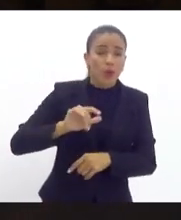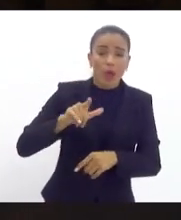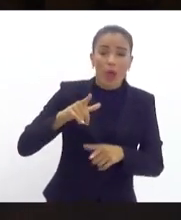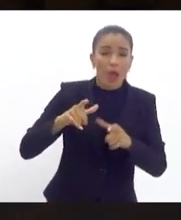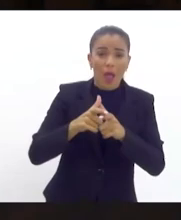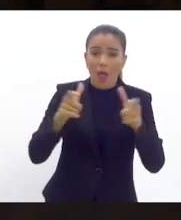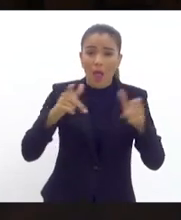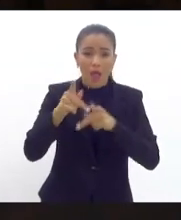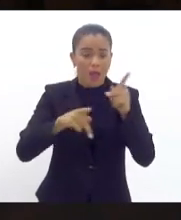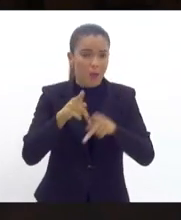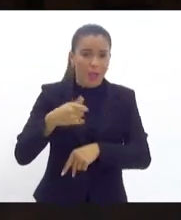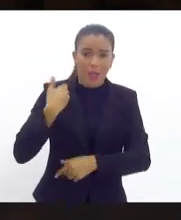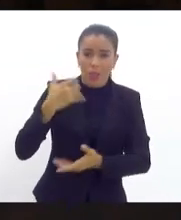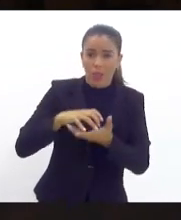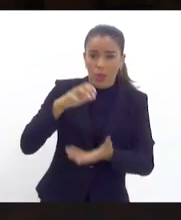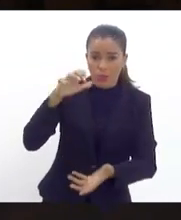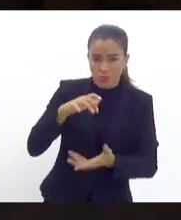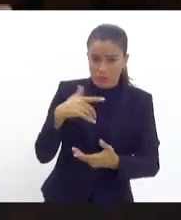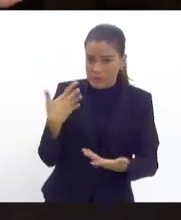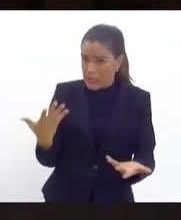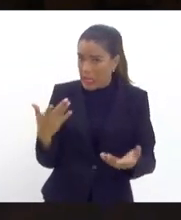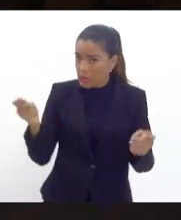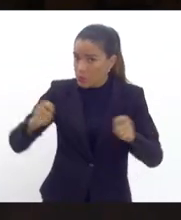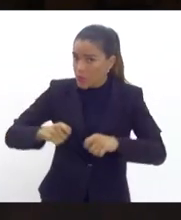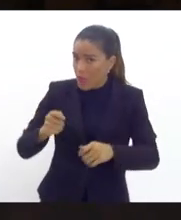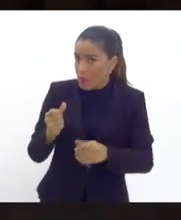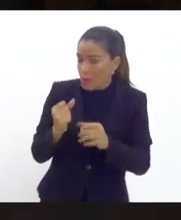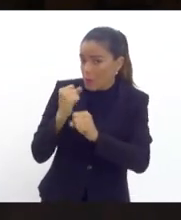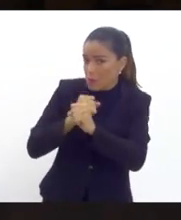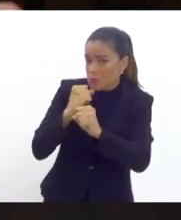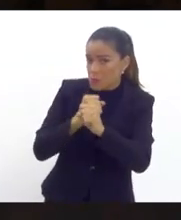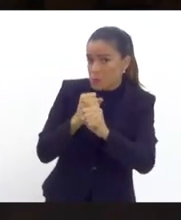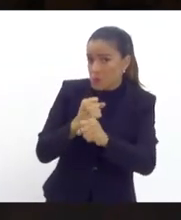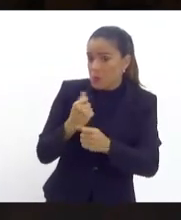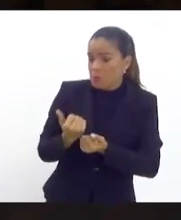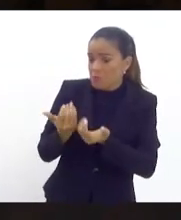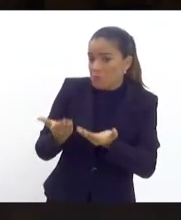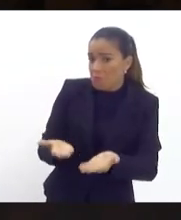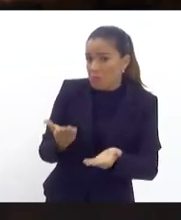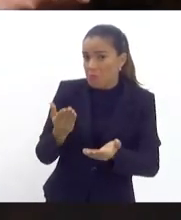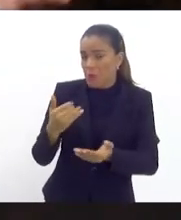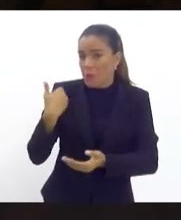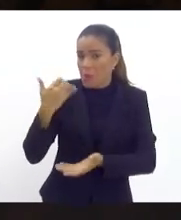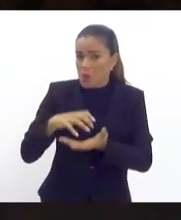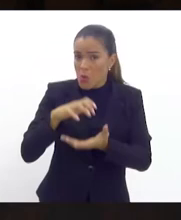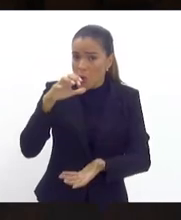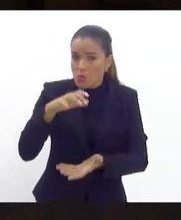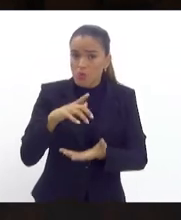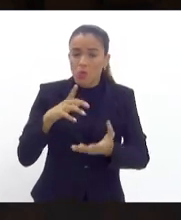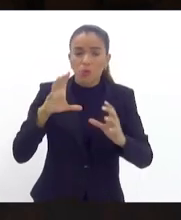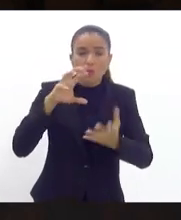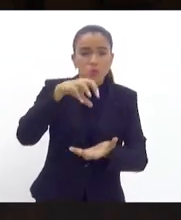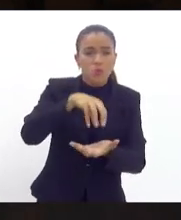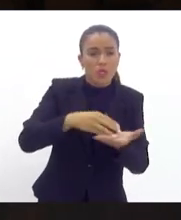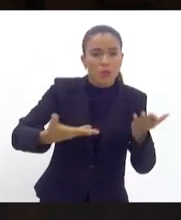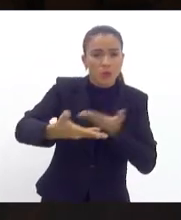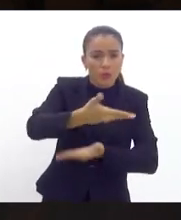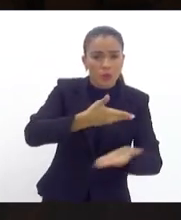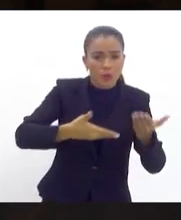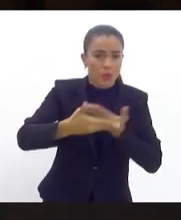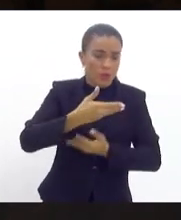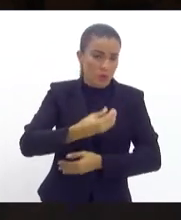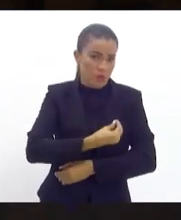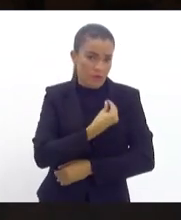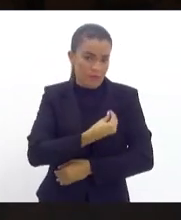terreno que tá abandonado Será que a gente não podia Construir ali alguma coisa para os idosos né um centro de convivência para né